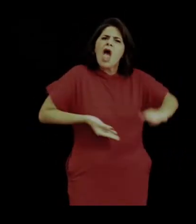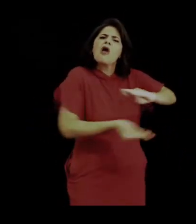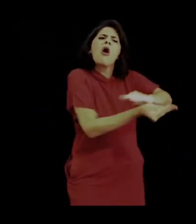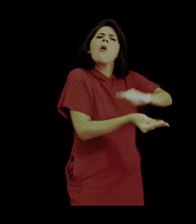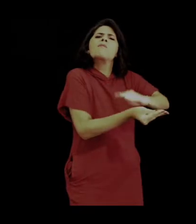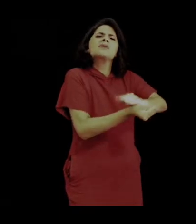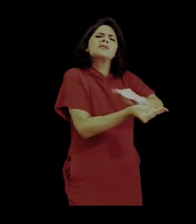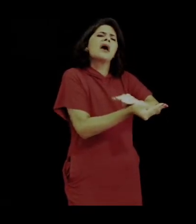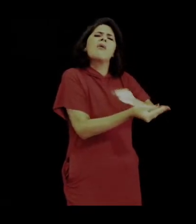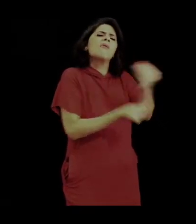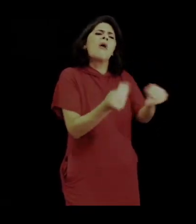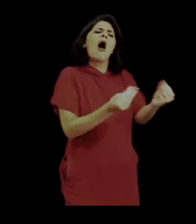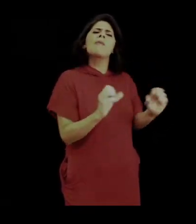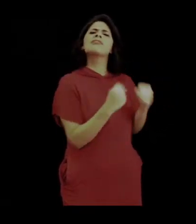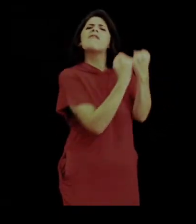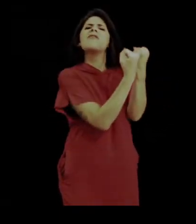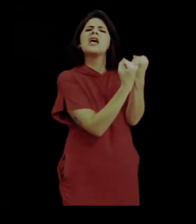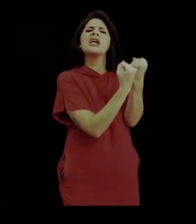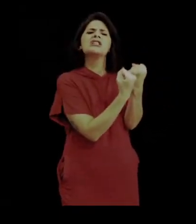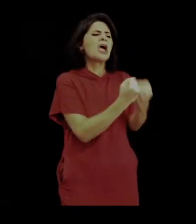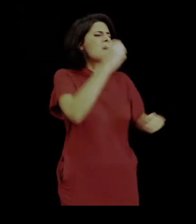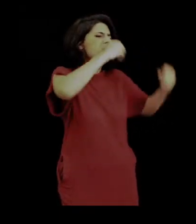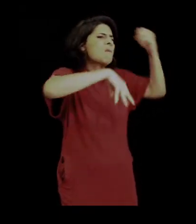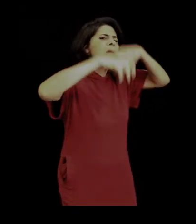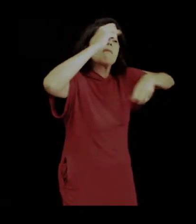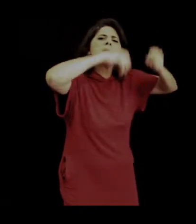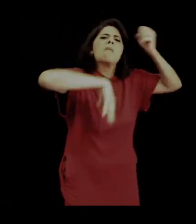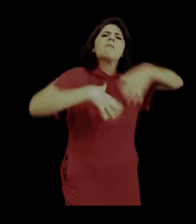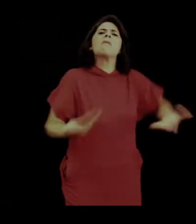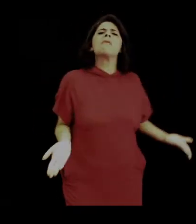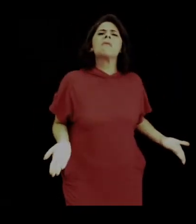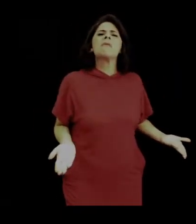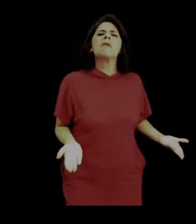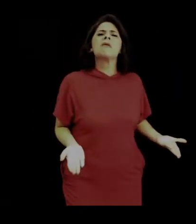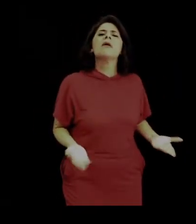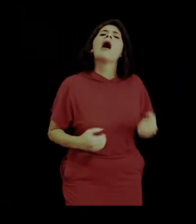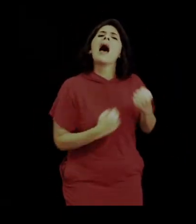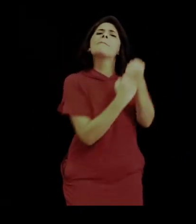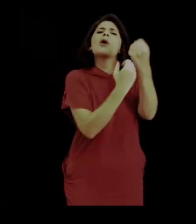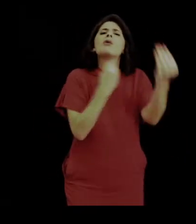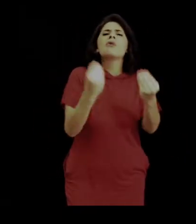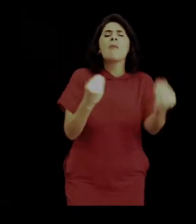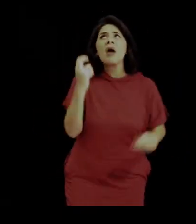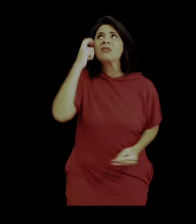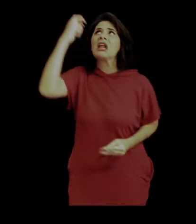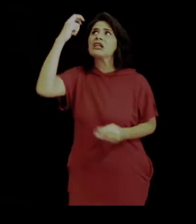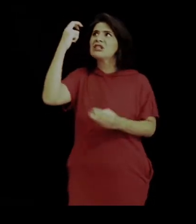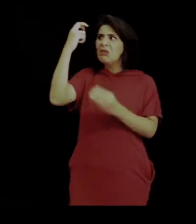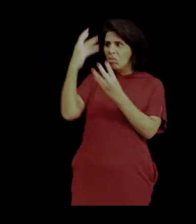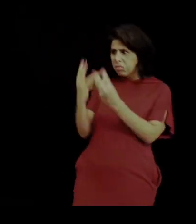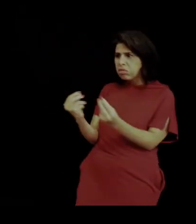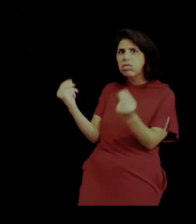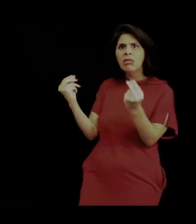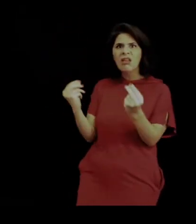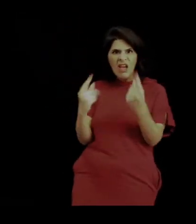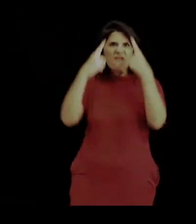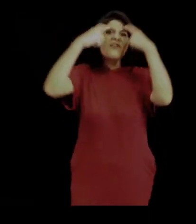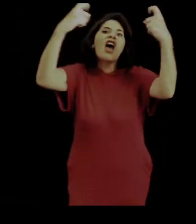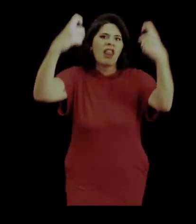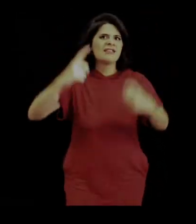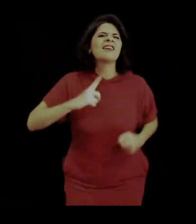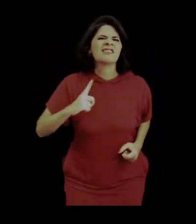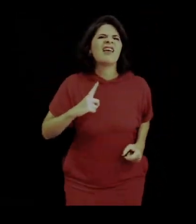locais defendidos com truculência onde foca inteligência sobre a violência vai